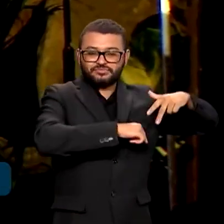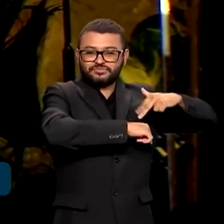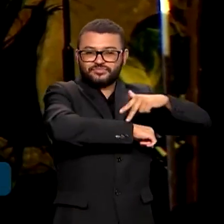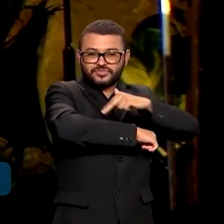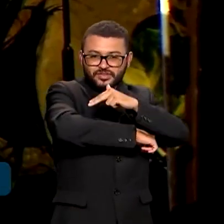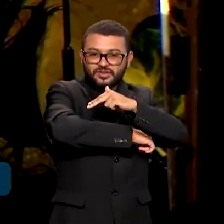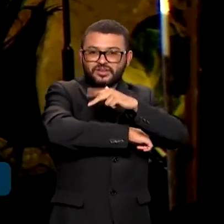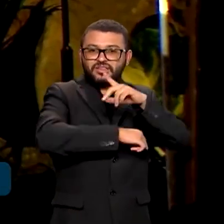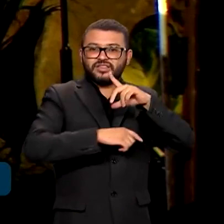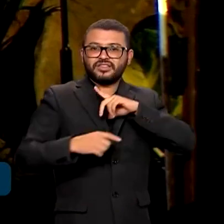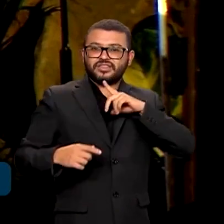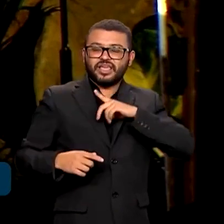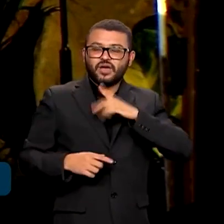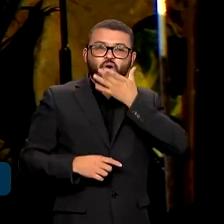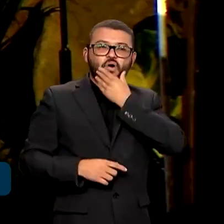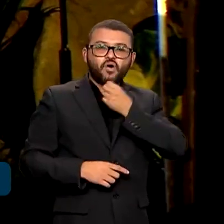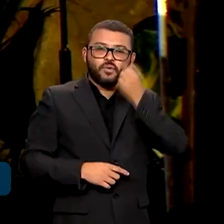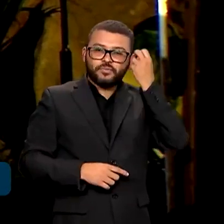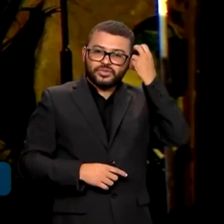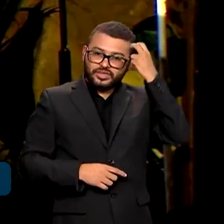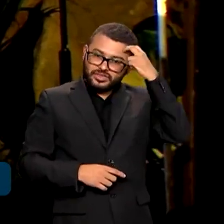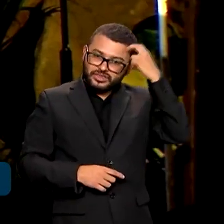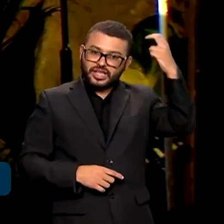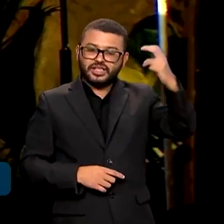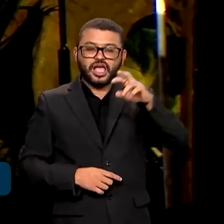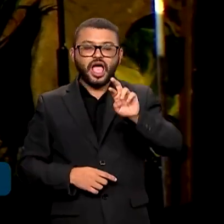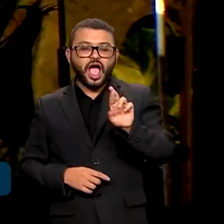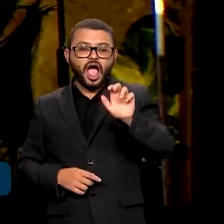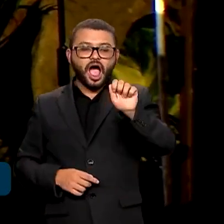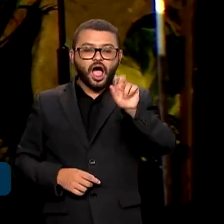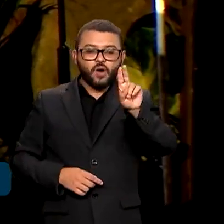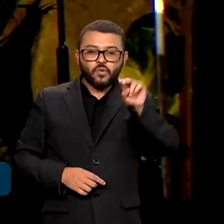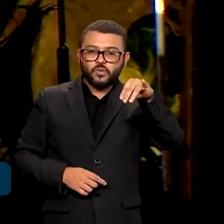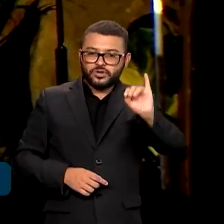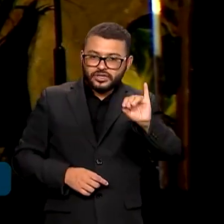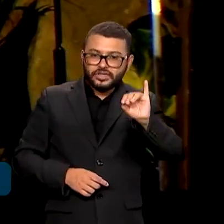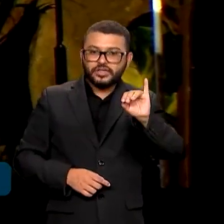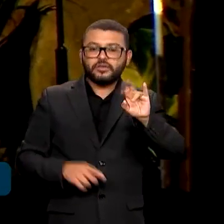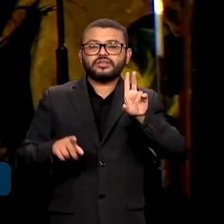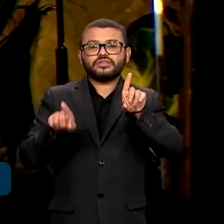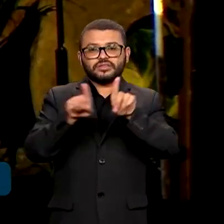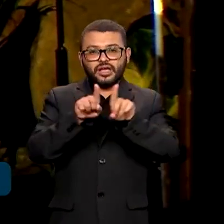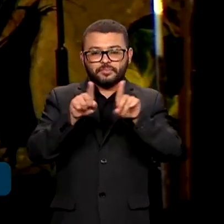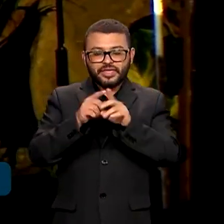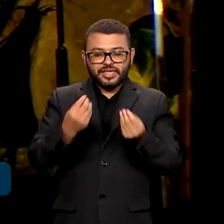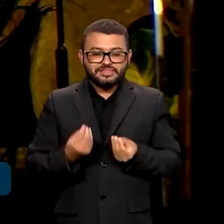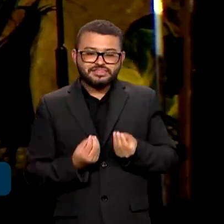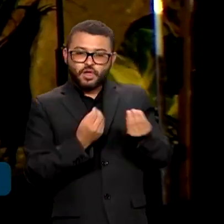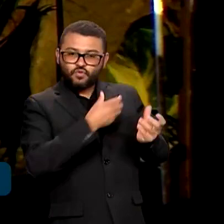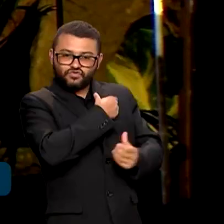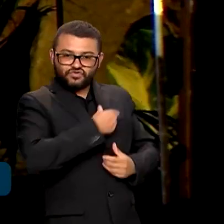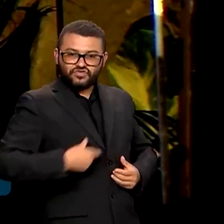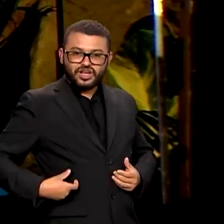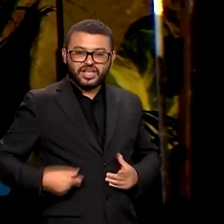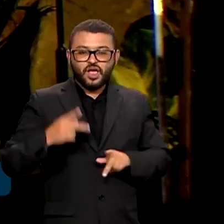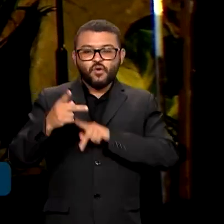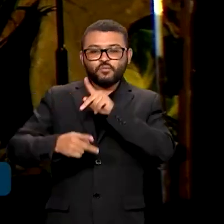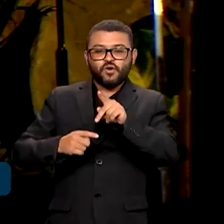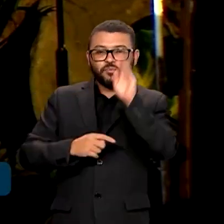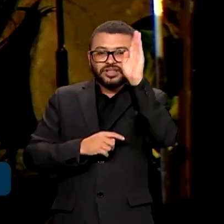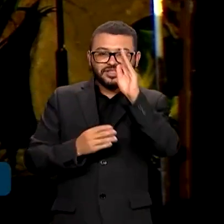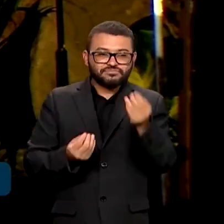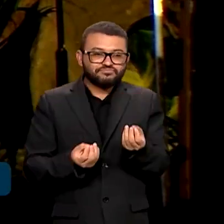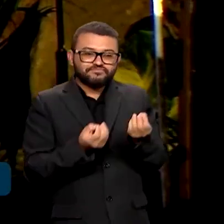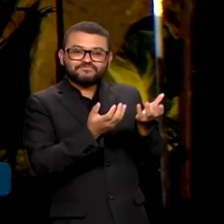nosso sábio e guerreiro Raoni. É por isso que quem passou a faixa para ele foi o povo